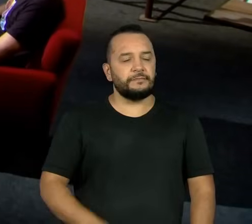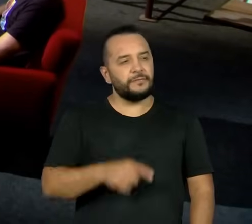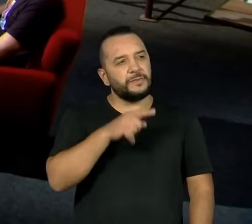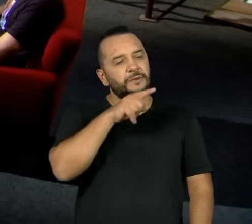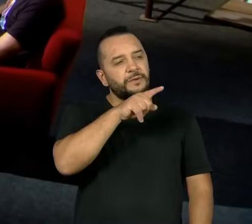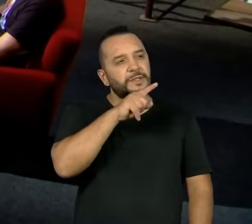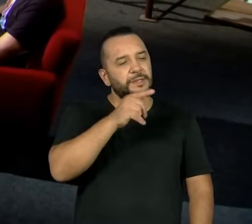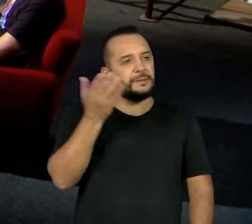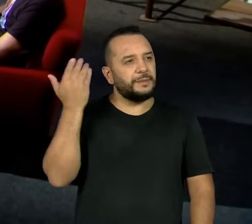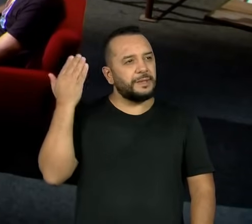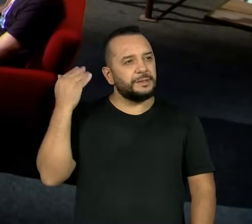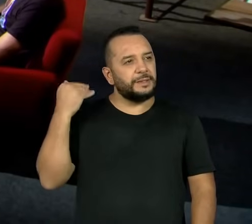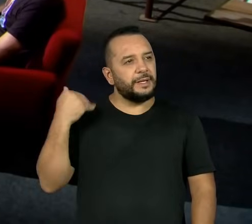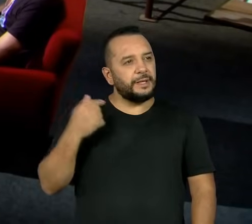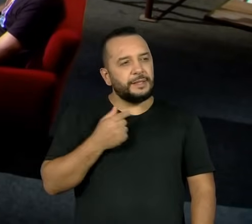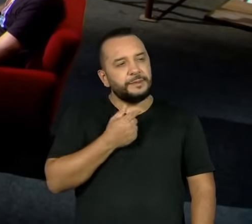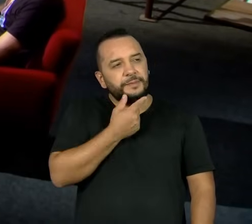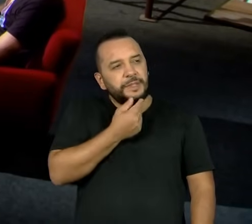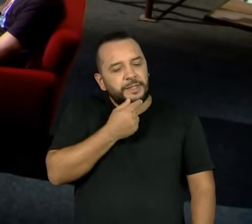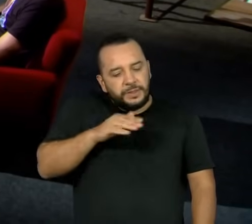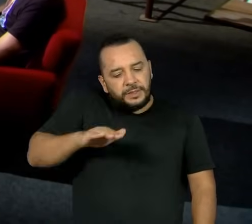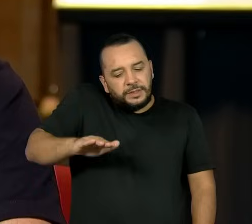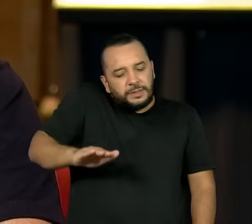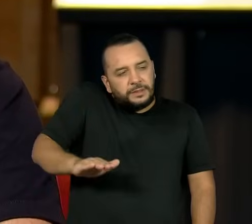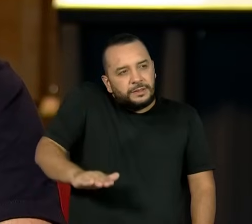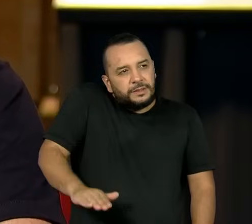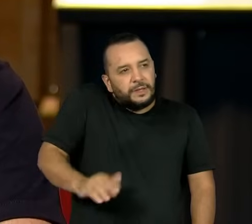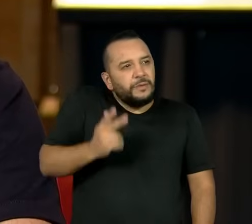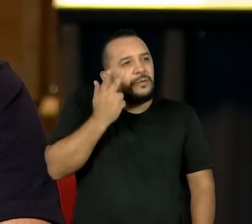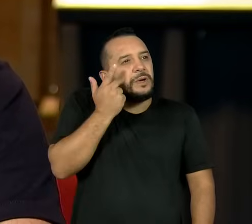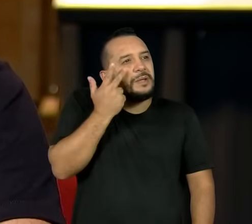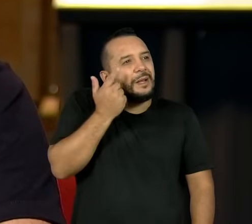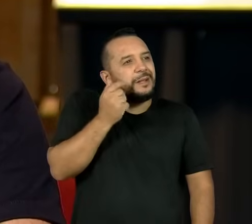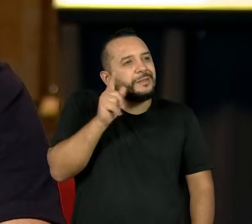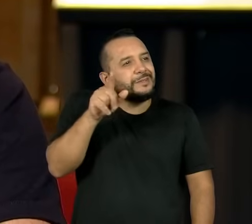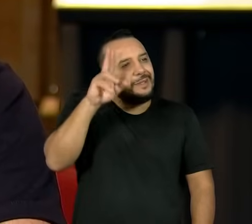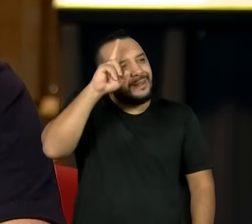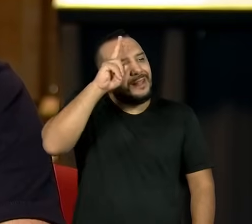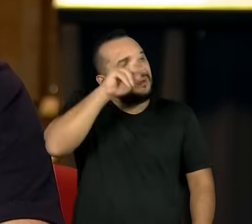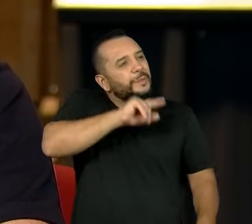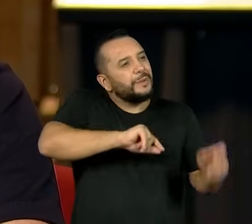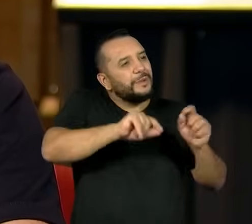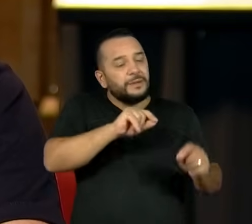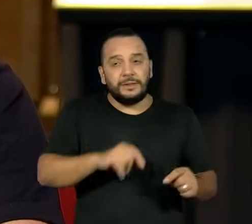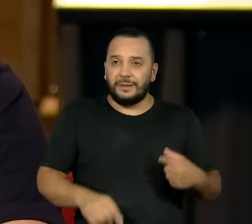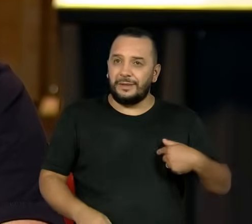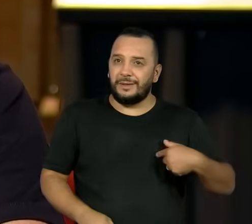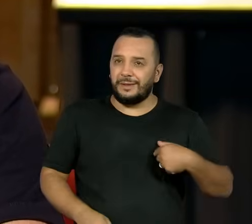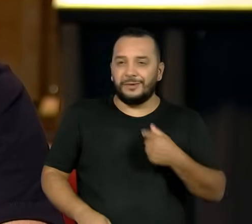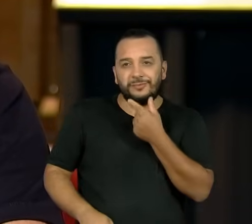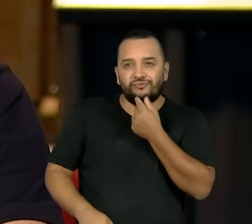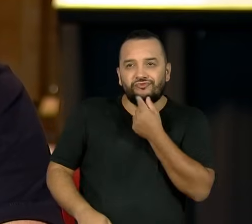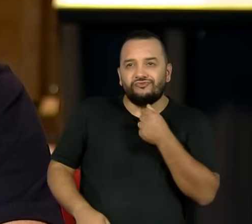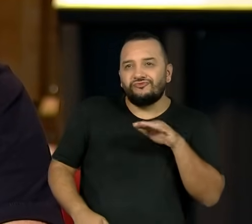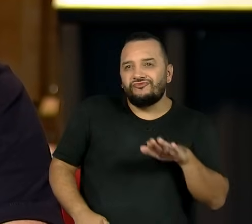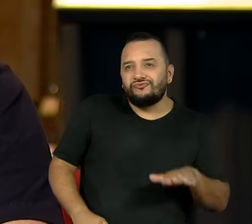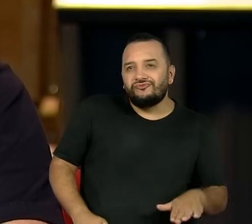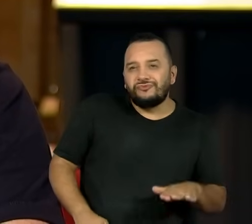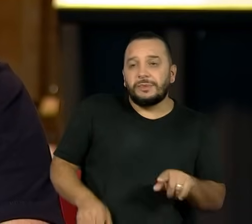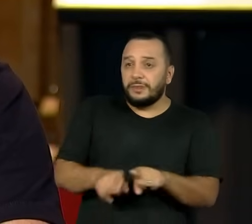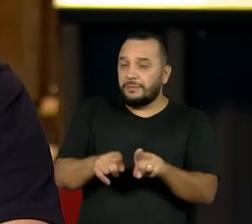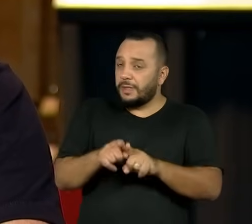sua infância em Fortaleza? Eu diria que a minha infância e a adolescência, ela foi